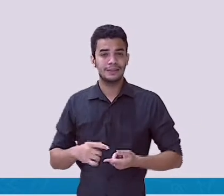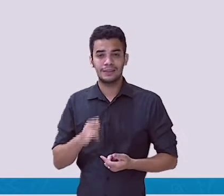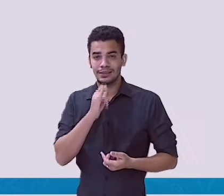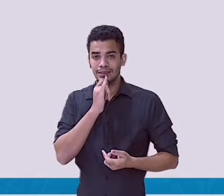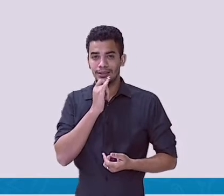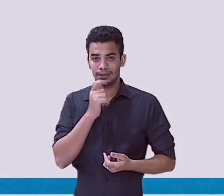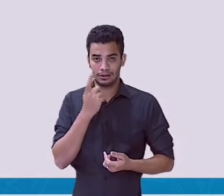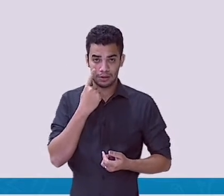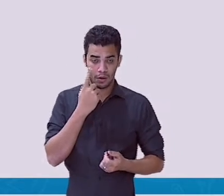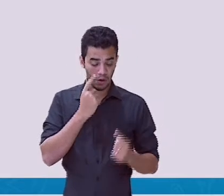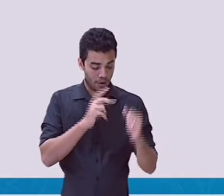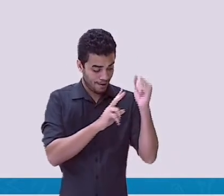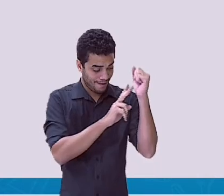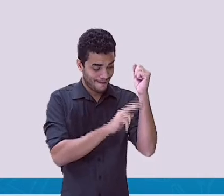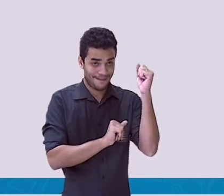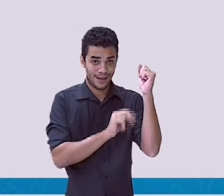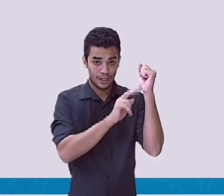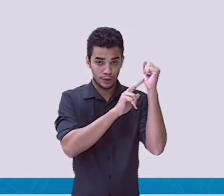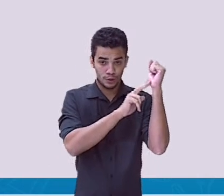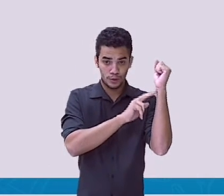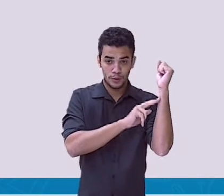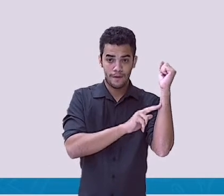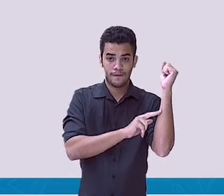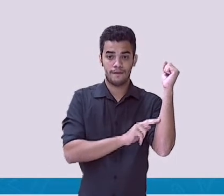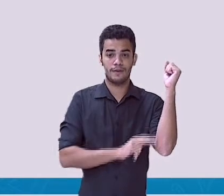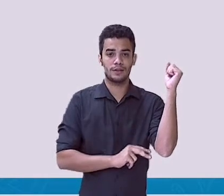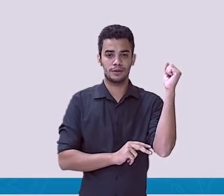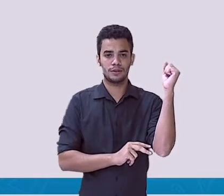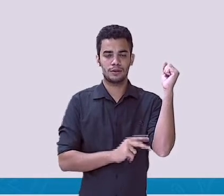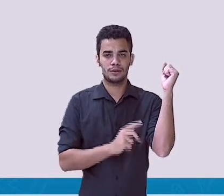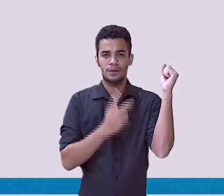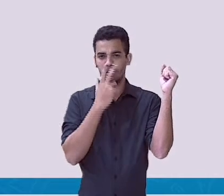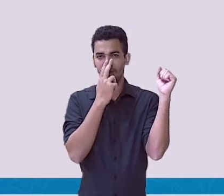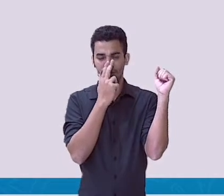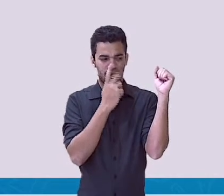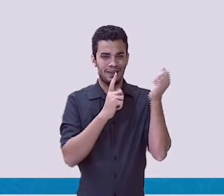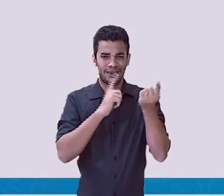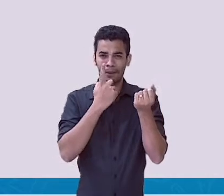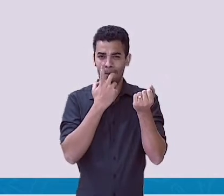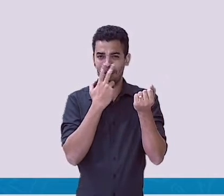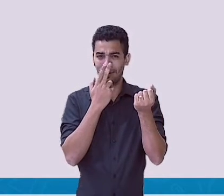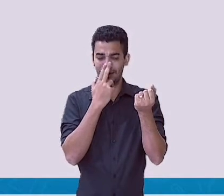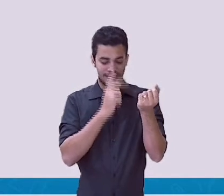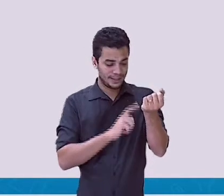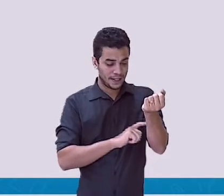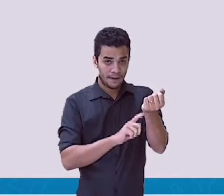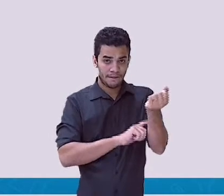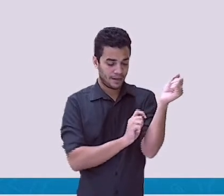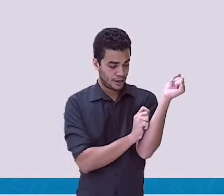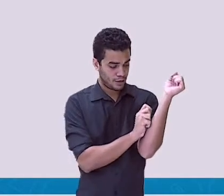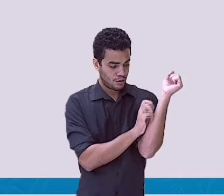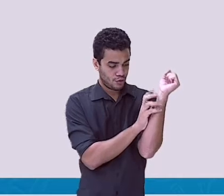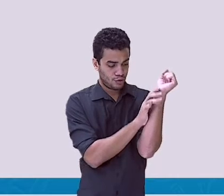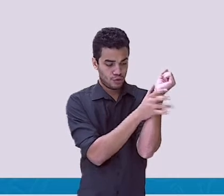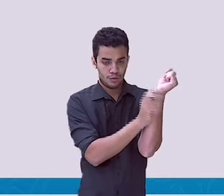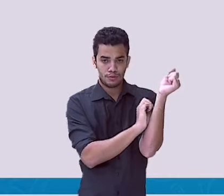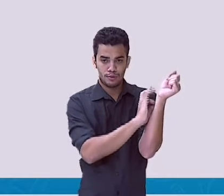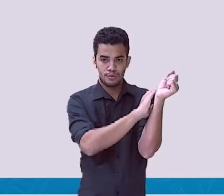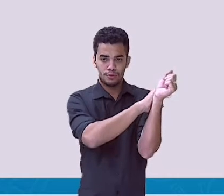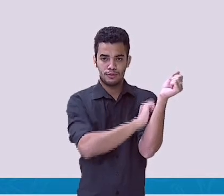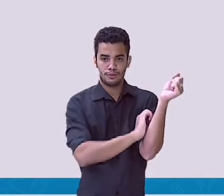são essas estruturas? Então nós vamos ter veias, artérias e capilares. Olha ali para